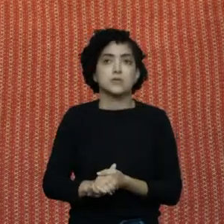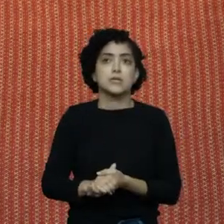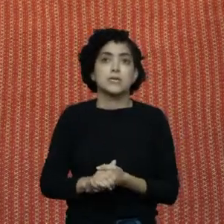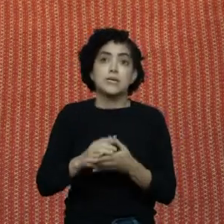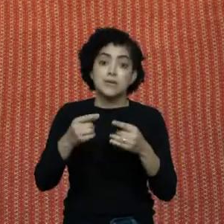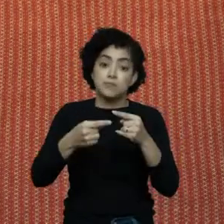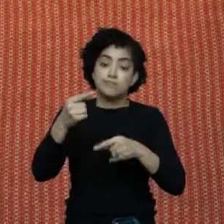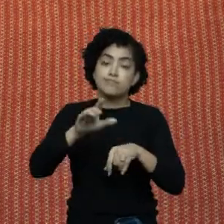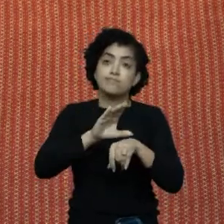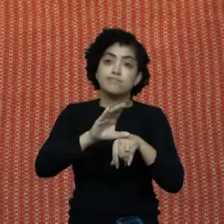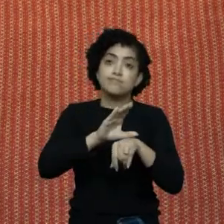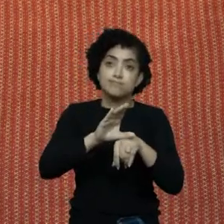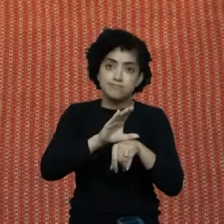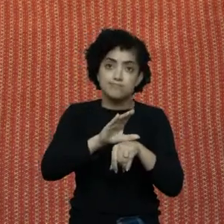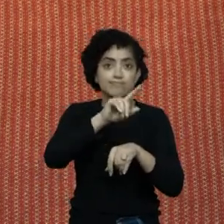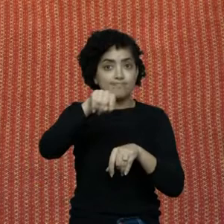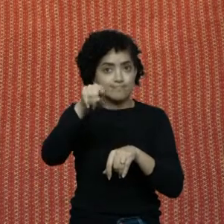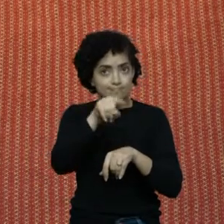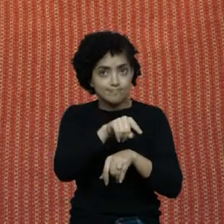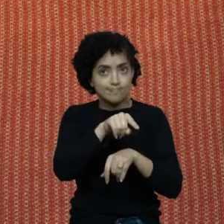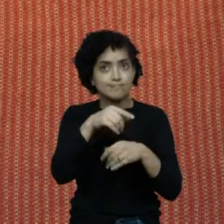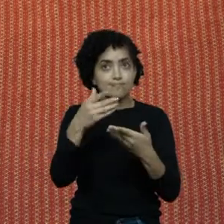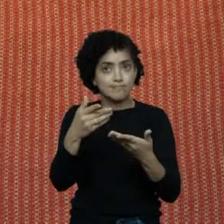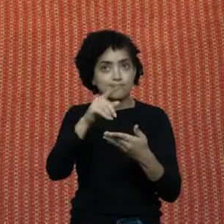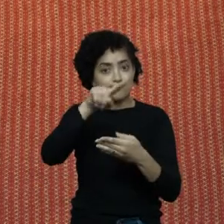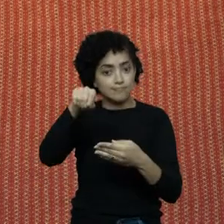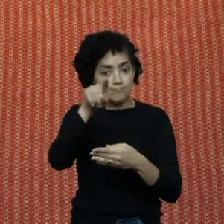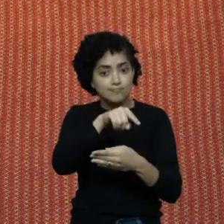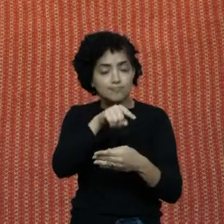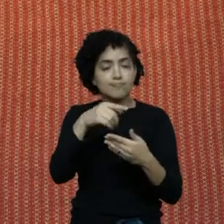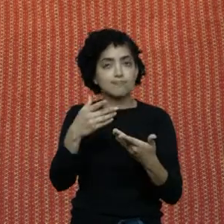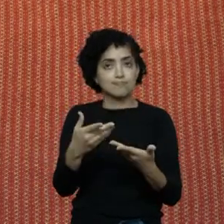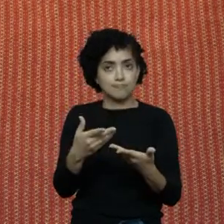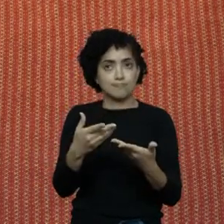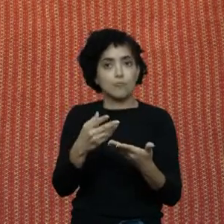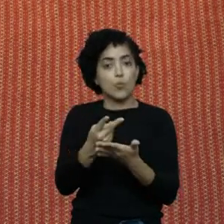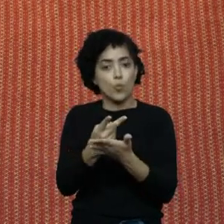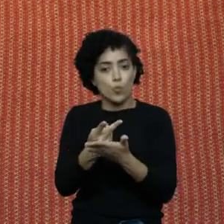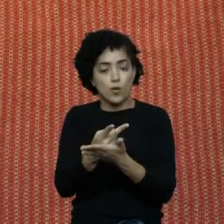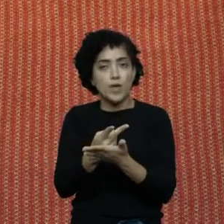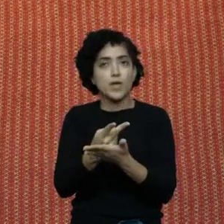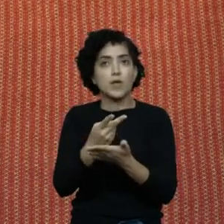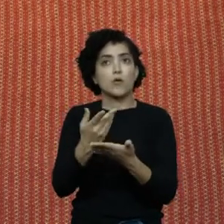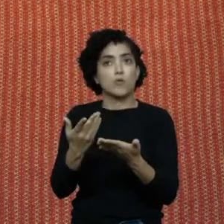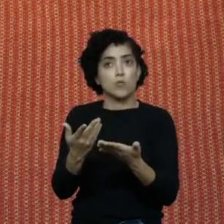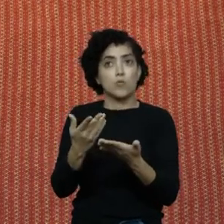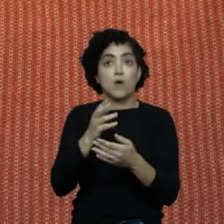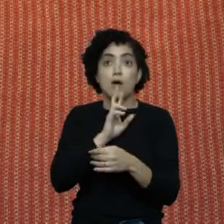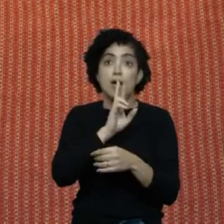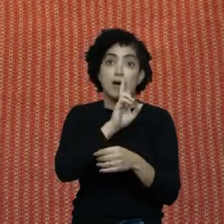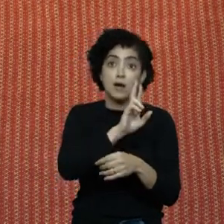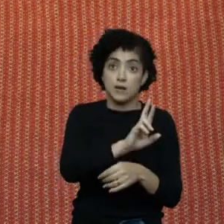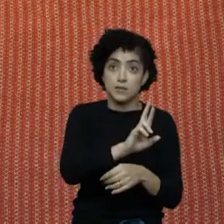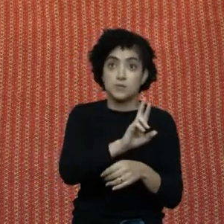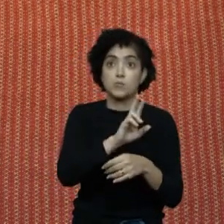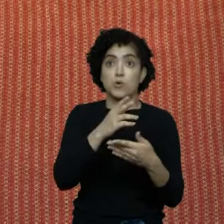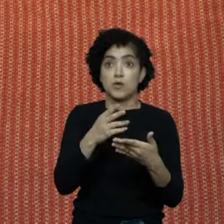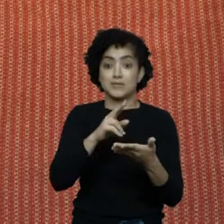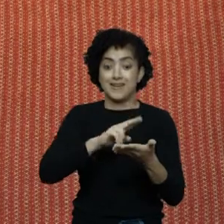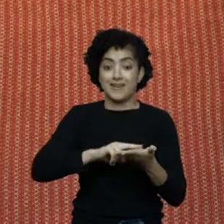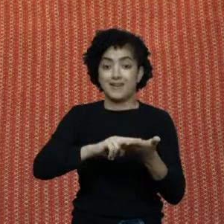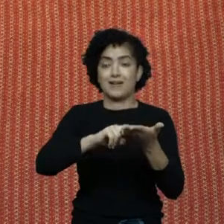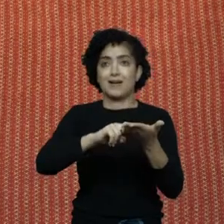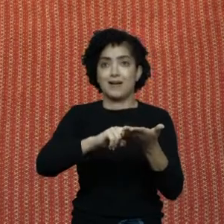essa incondicionalidade que ele não afetou ele vetou aqui ele atribuiu o erro essa casa em resposta à carta ao